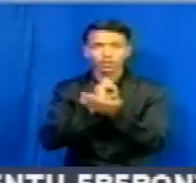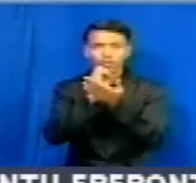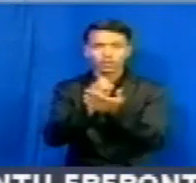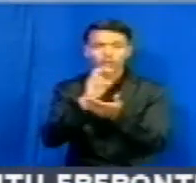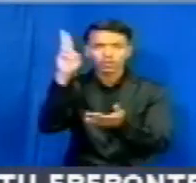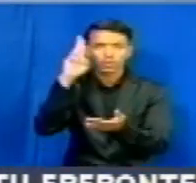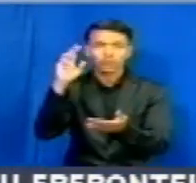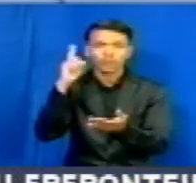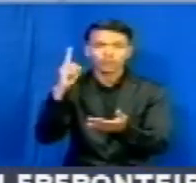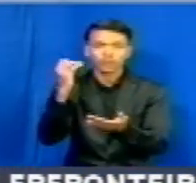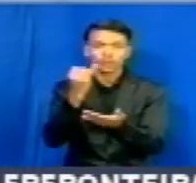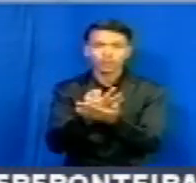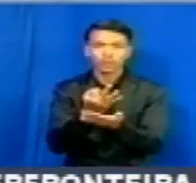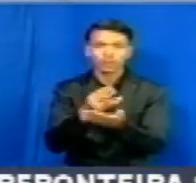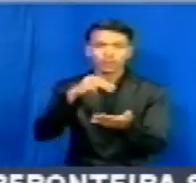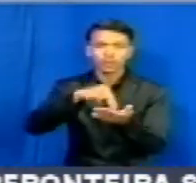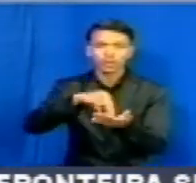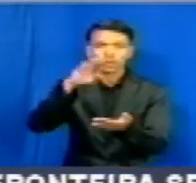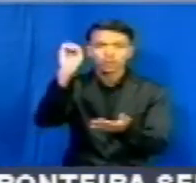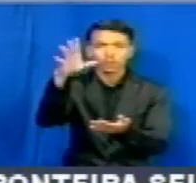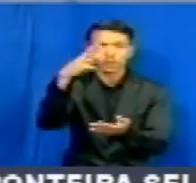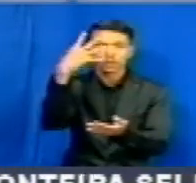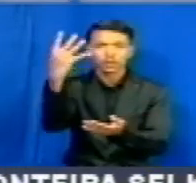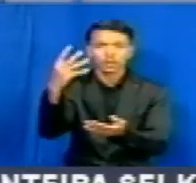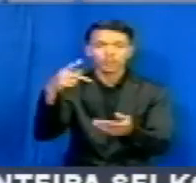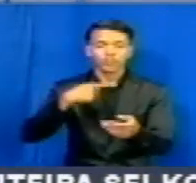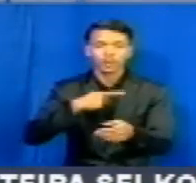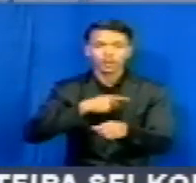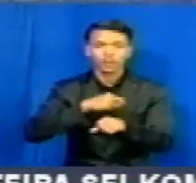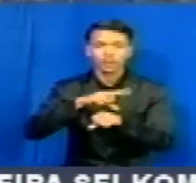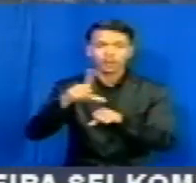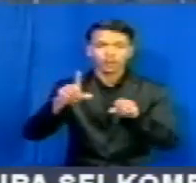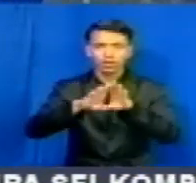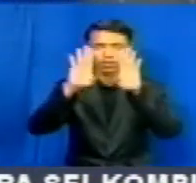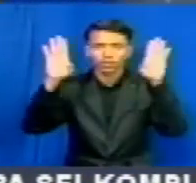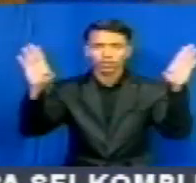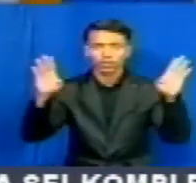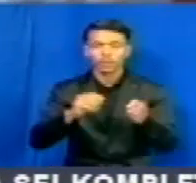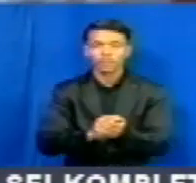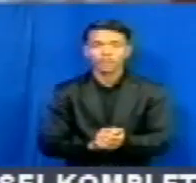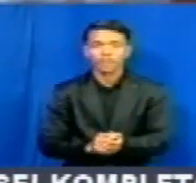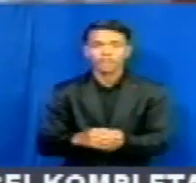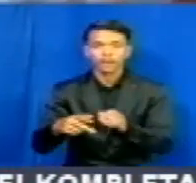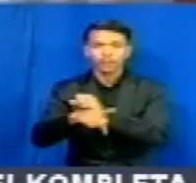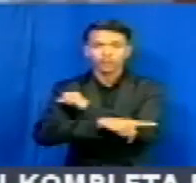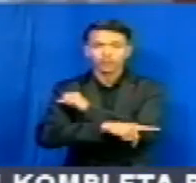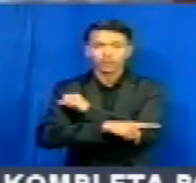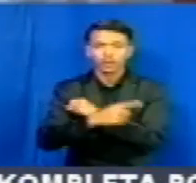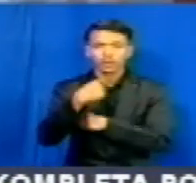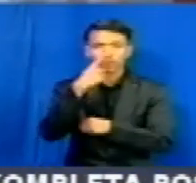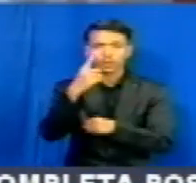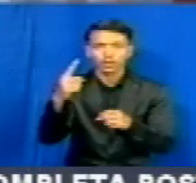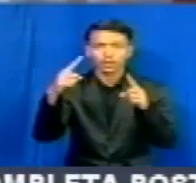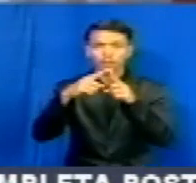orçamento adicional milhão sanulo recebem ne antes, né? Parlamento Nacional aprova. Portugal, né? Agora informa o